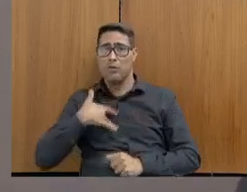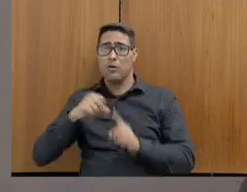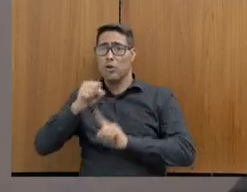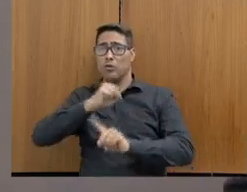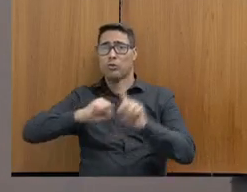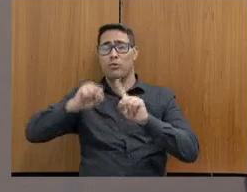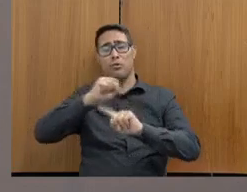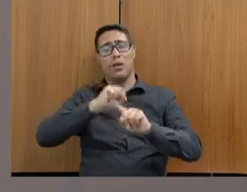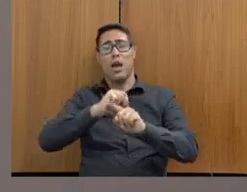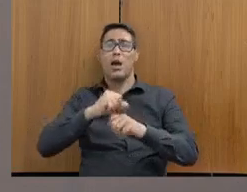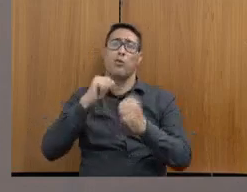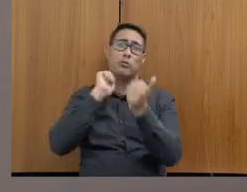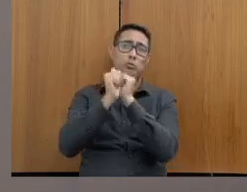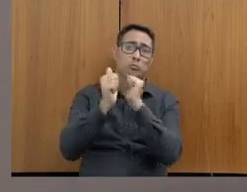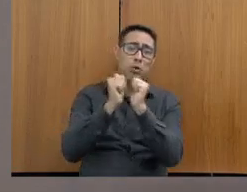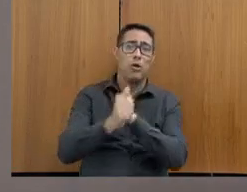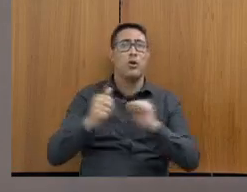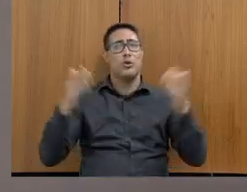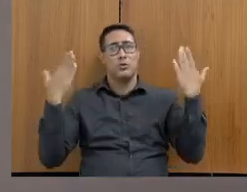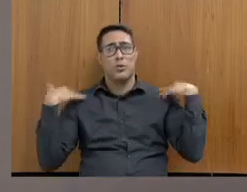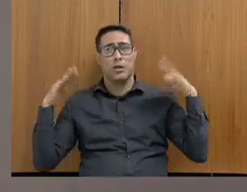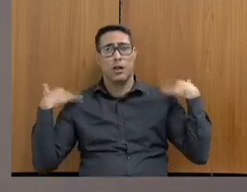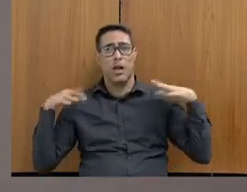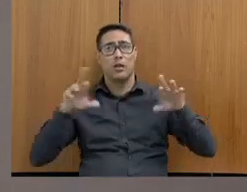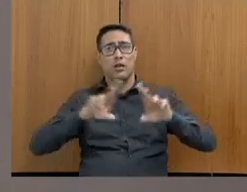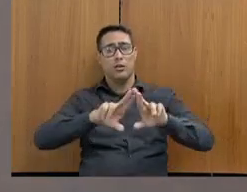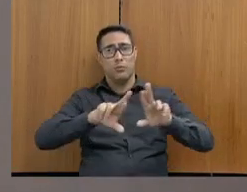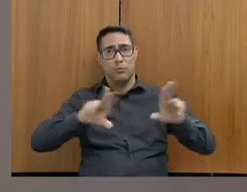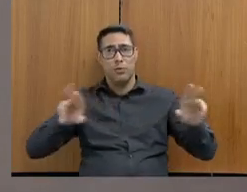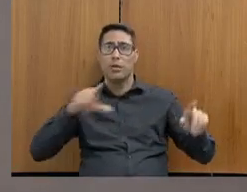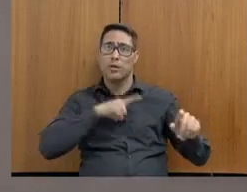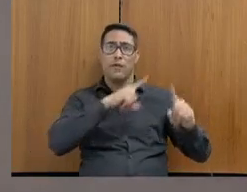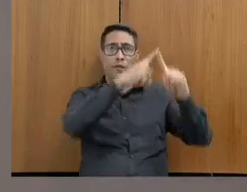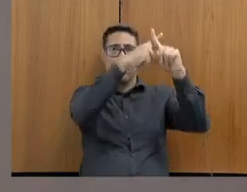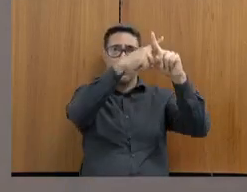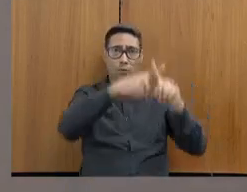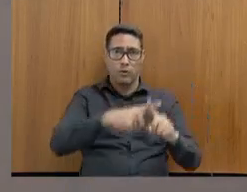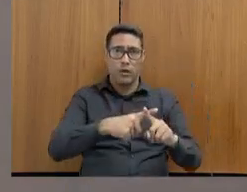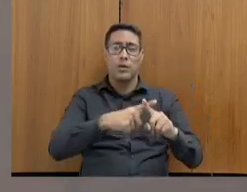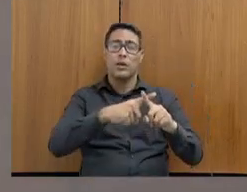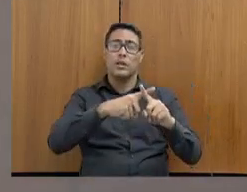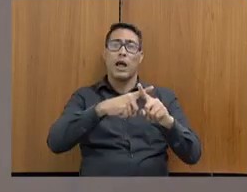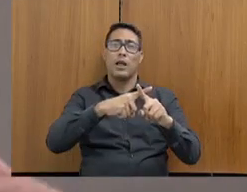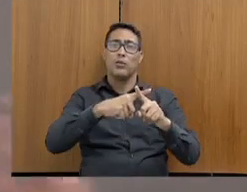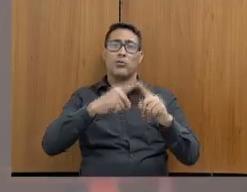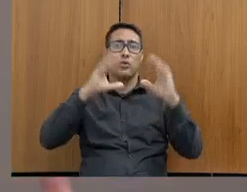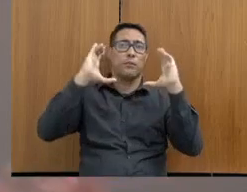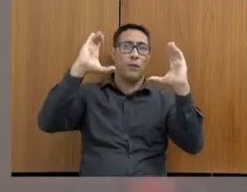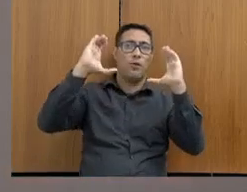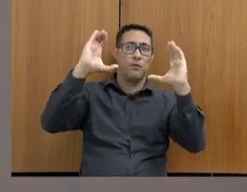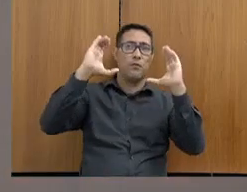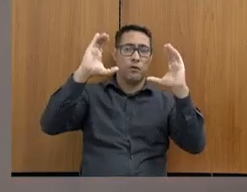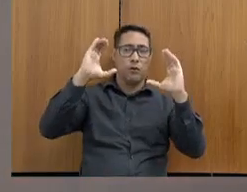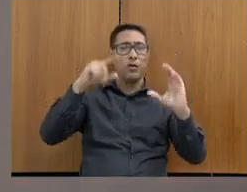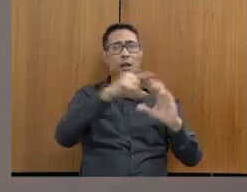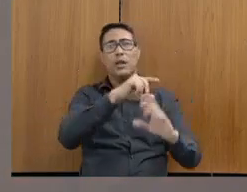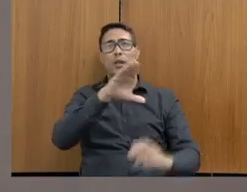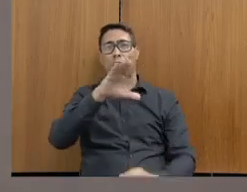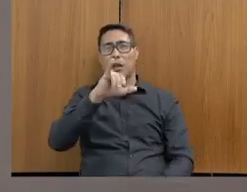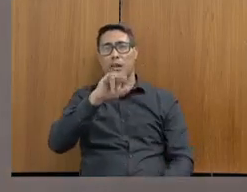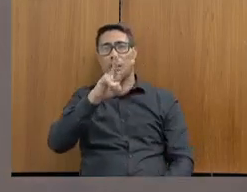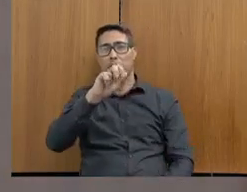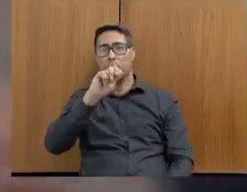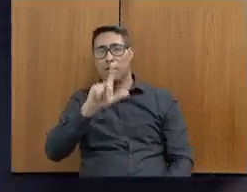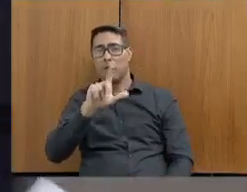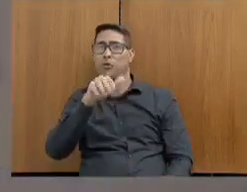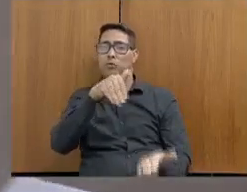lazer A exemplo até né da do campeonato de futevôlei que foi promovido pela nossa academia de Polícia Civil no último